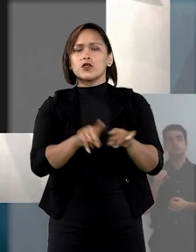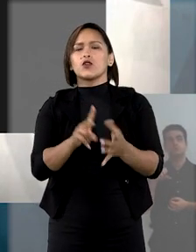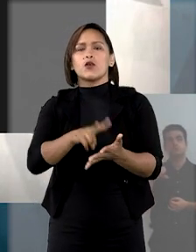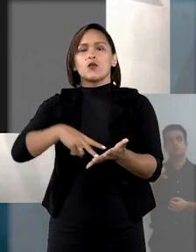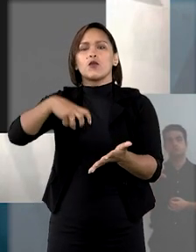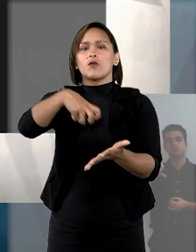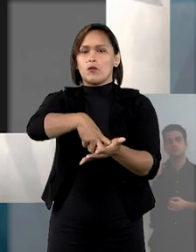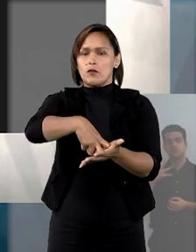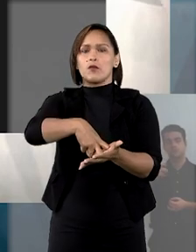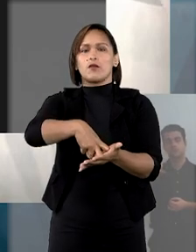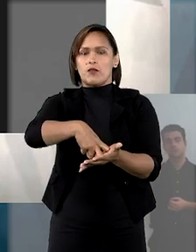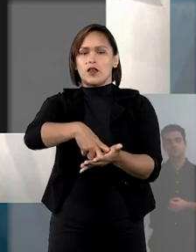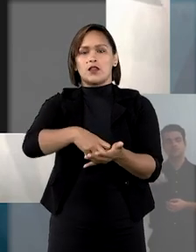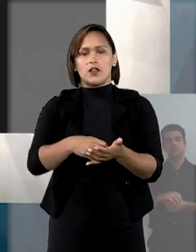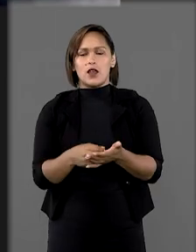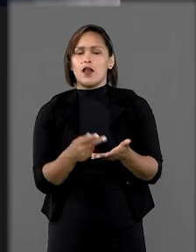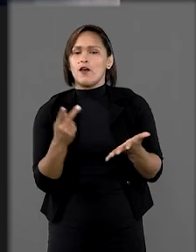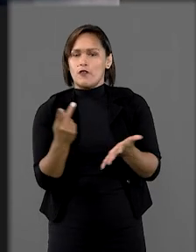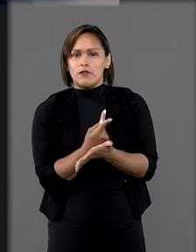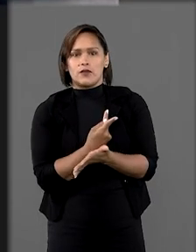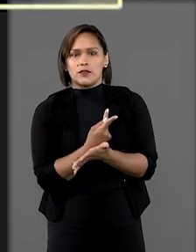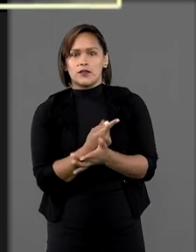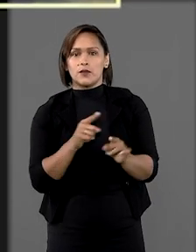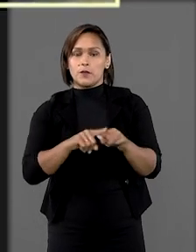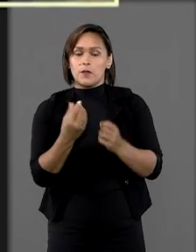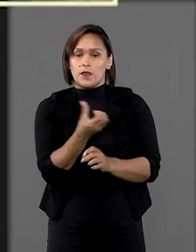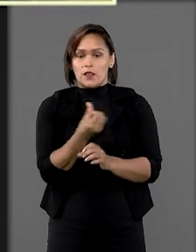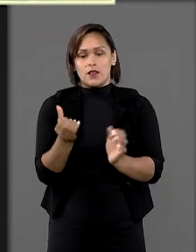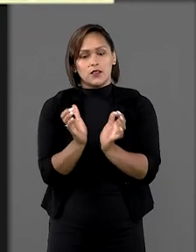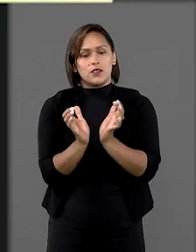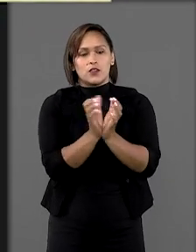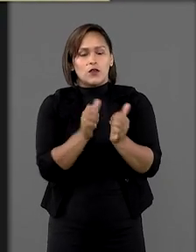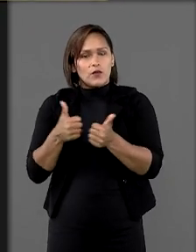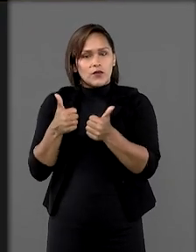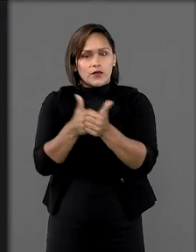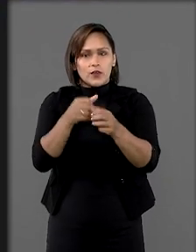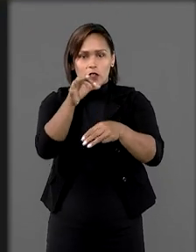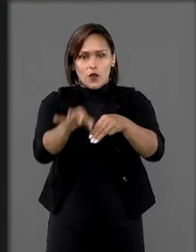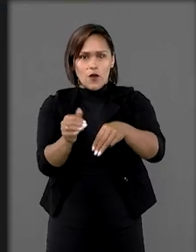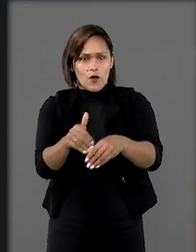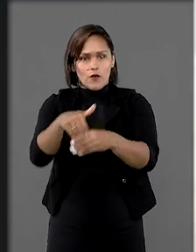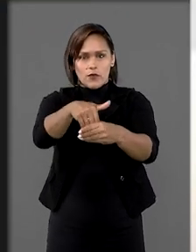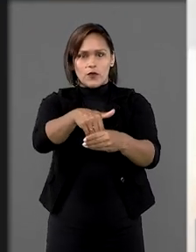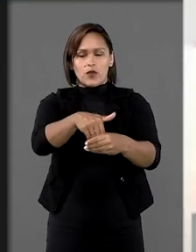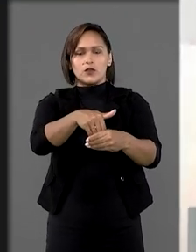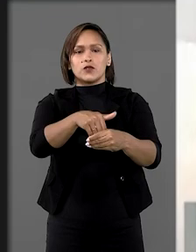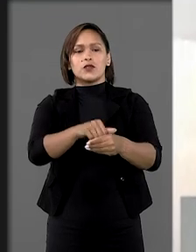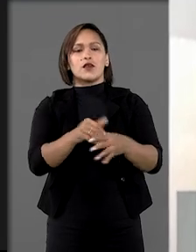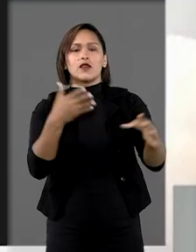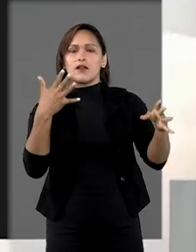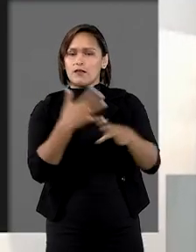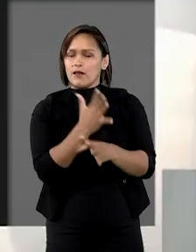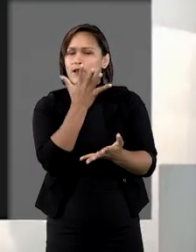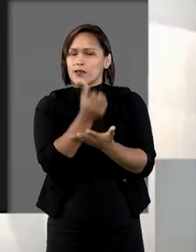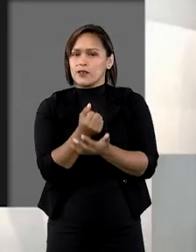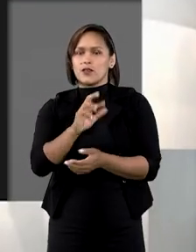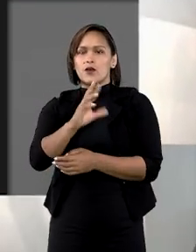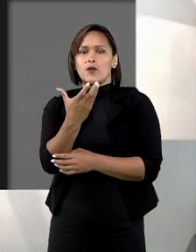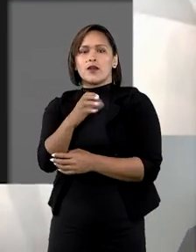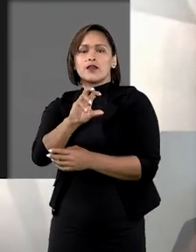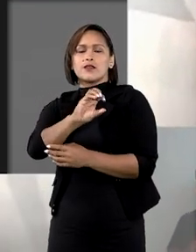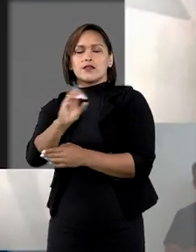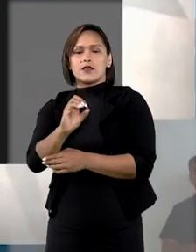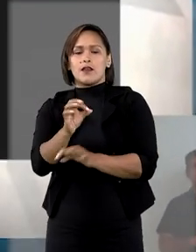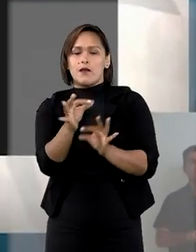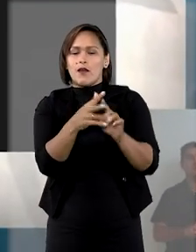como pena efetivamente cumprida. A sexta turma seguiu o voto da relatora e concedeu ordem de habeas corpus para reformar acórdão